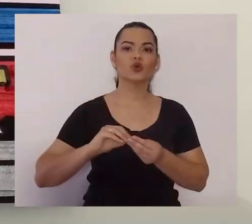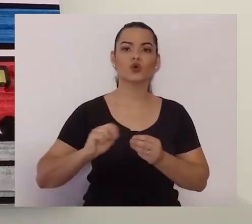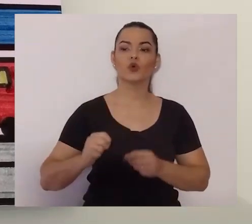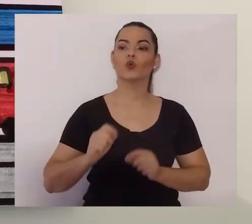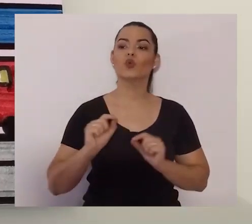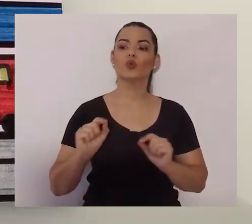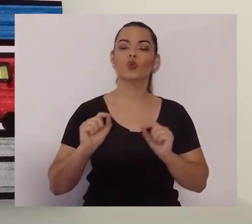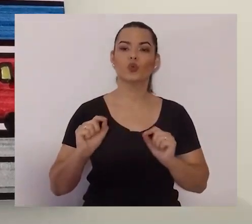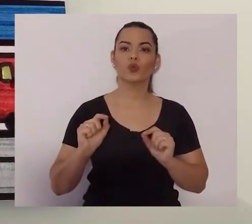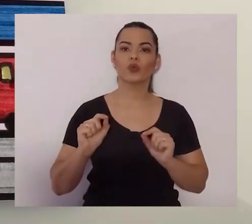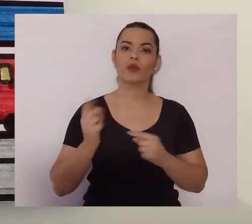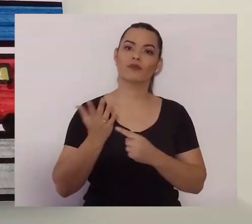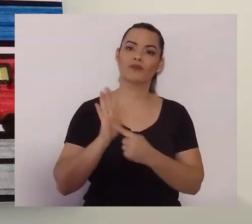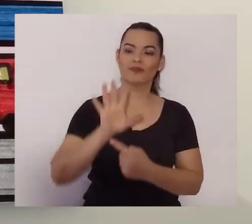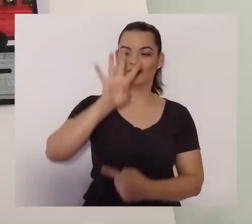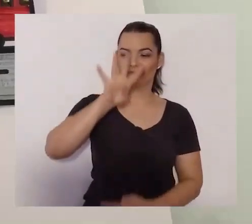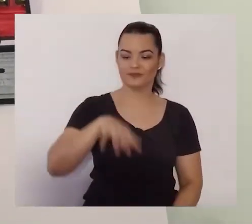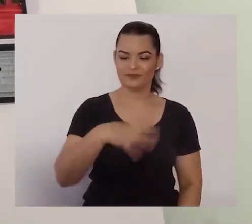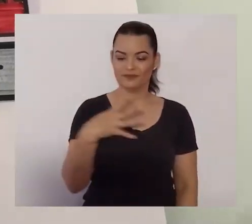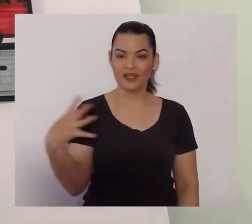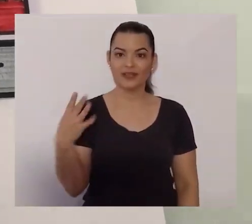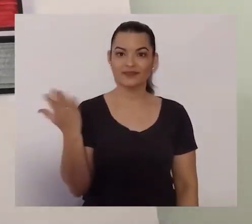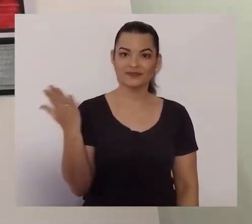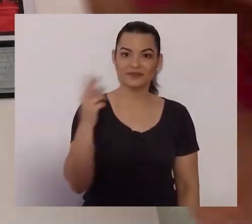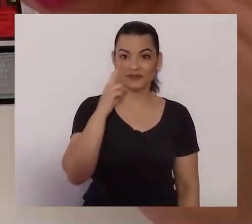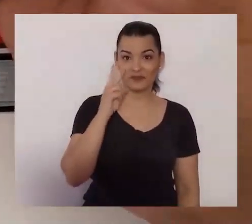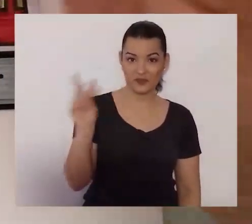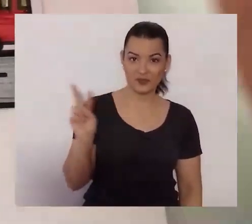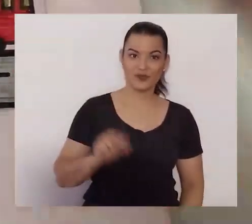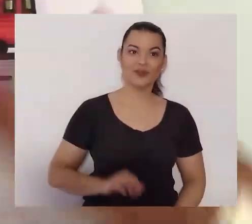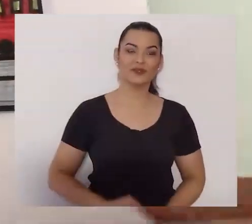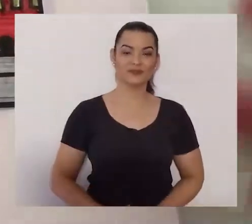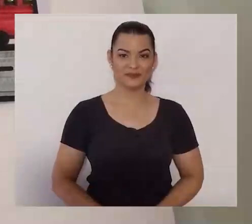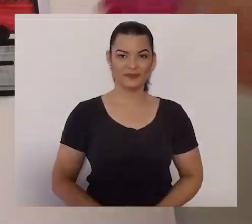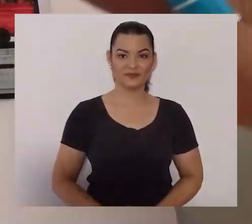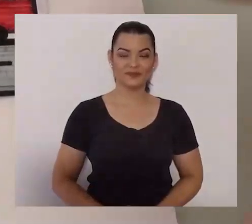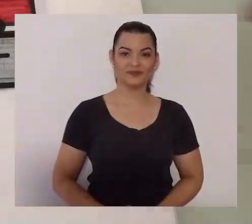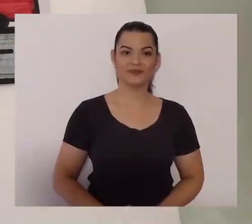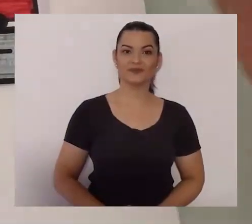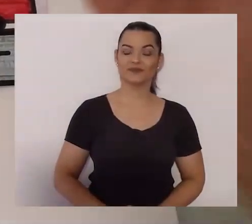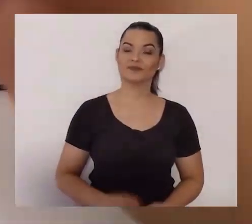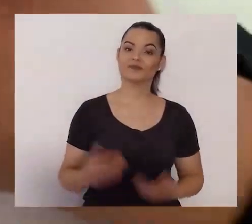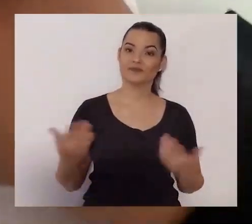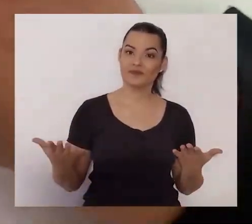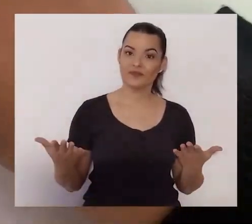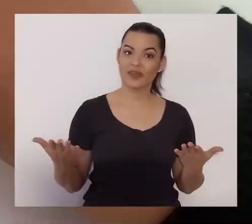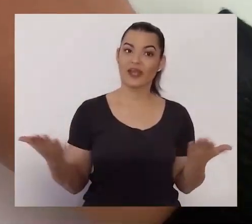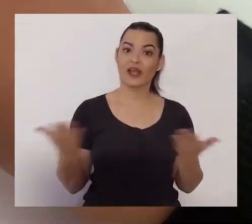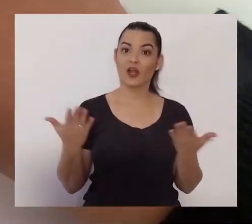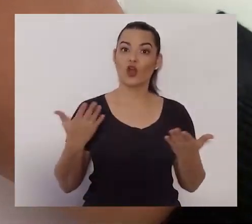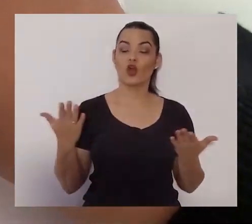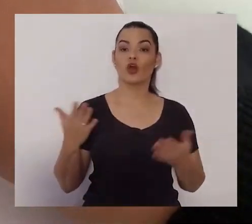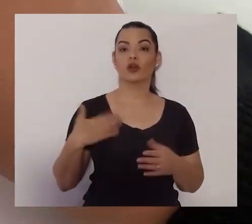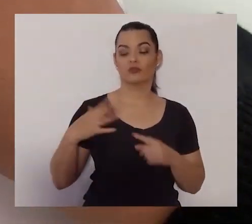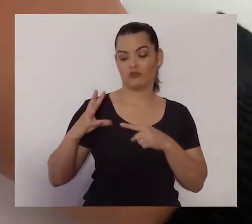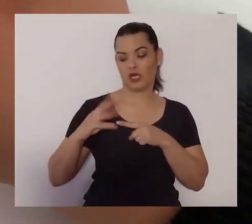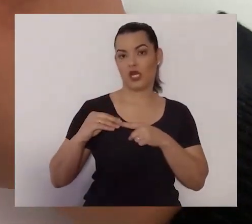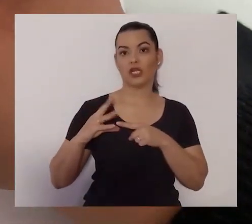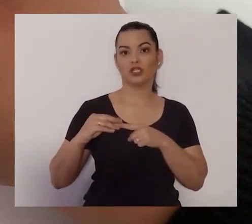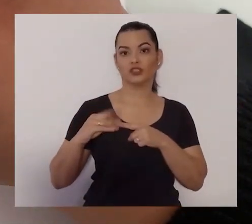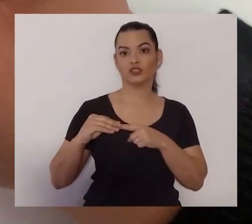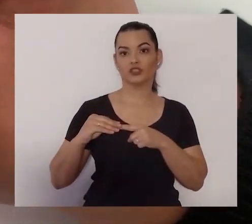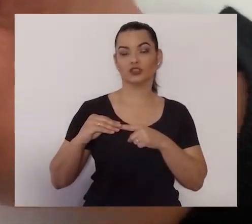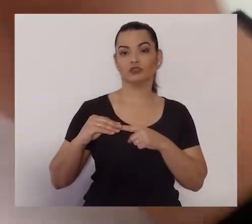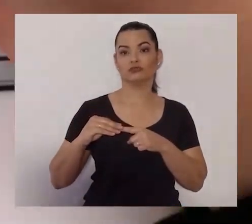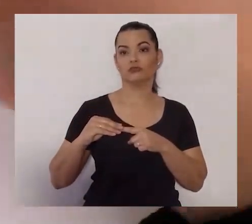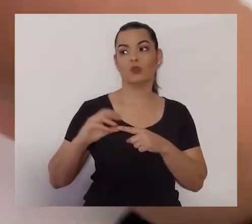malha quadriculada que é essa que você está vendo aí. Muito bem. Agora eu peguei uma canetinha, pode ser